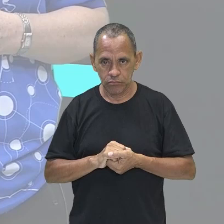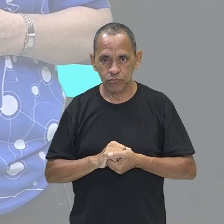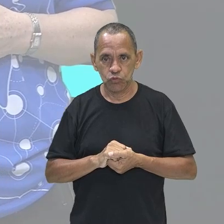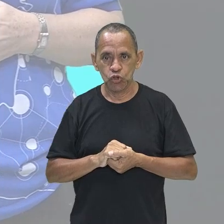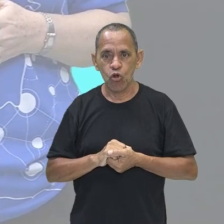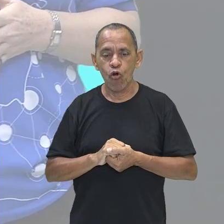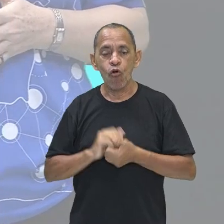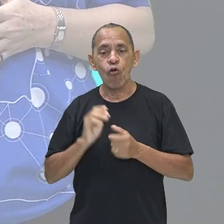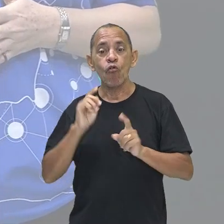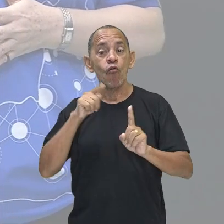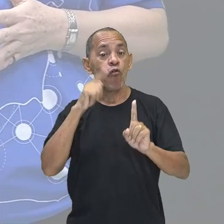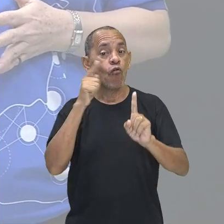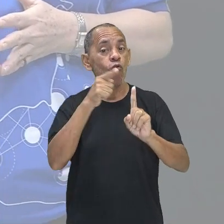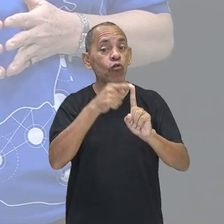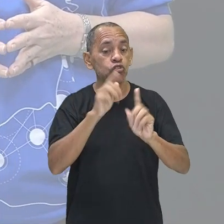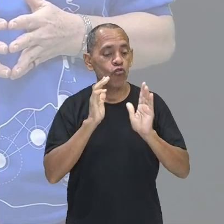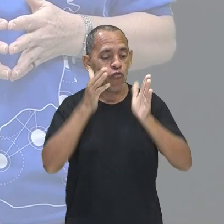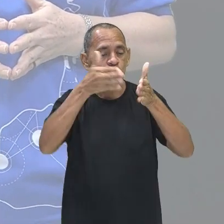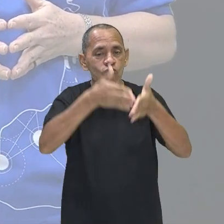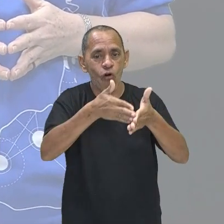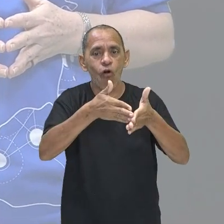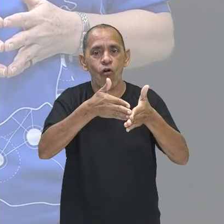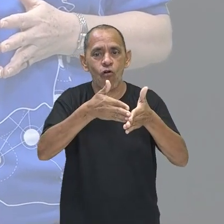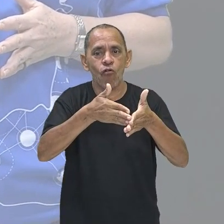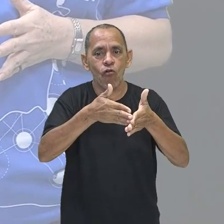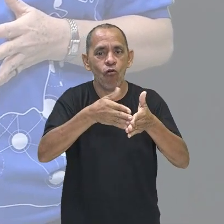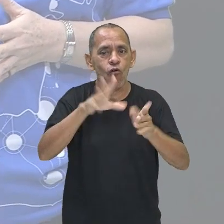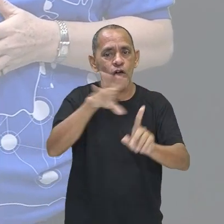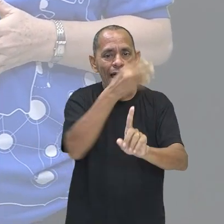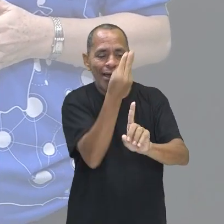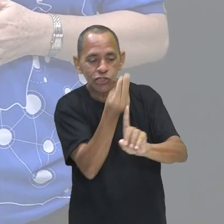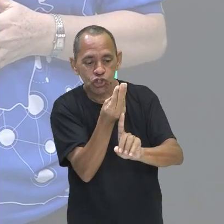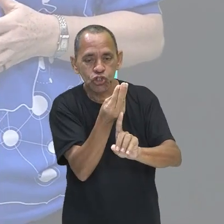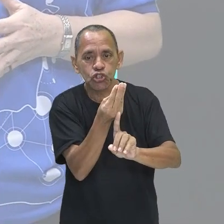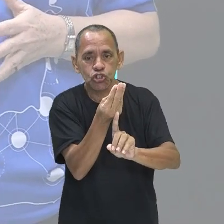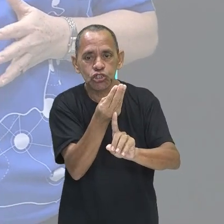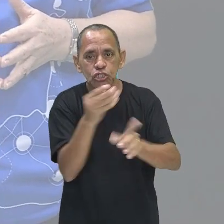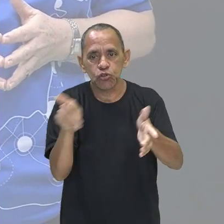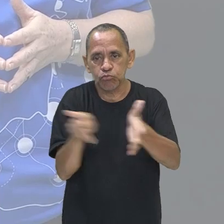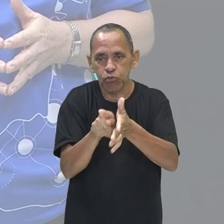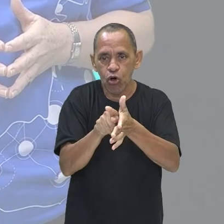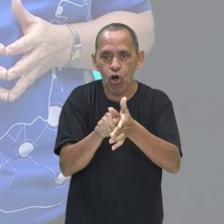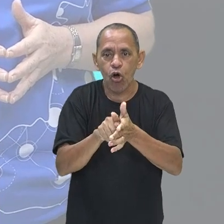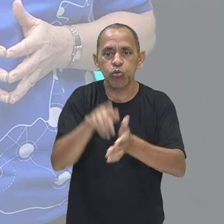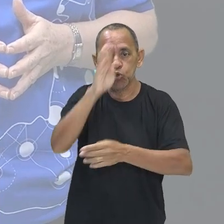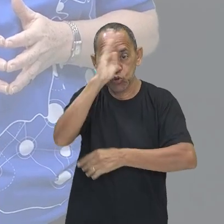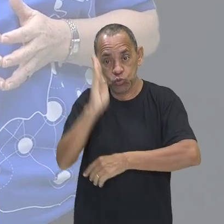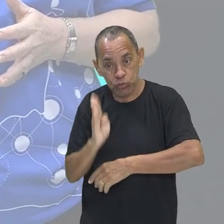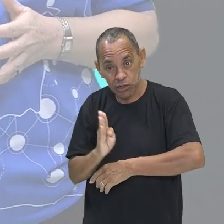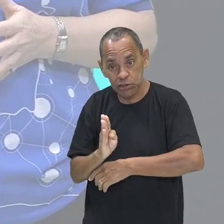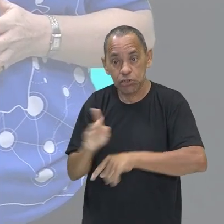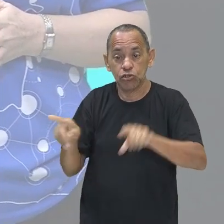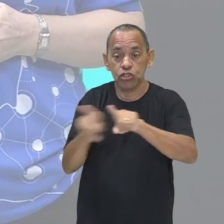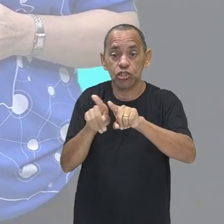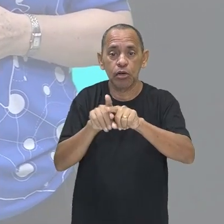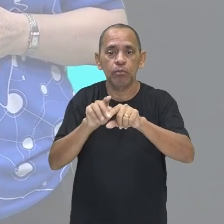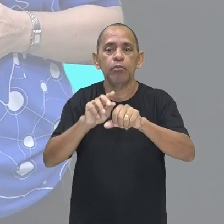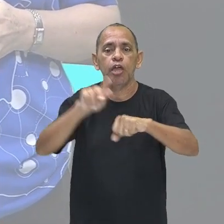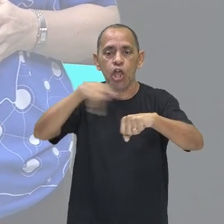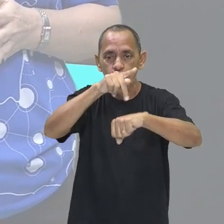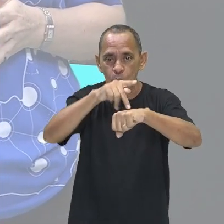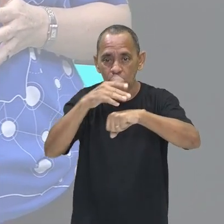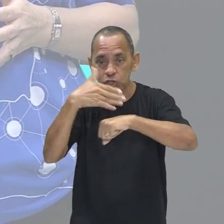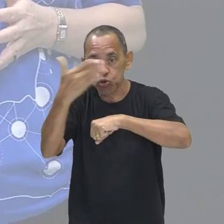jazz, a influência da Bossa Nova também rompeu a barreira dos gêneros em 2021. A cantora